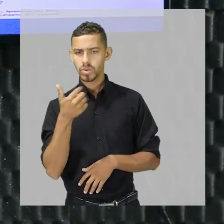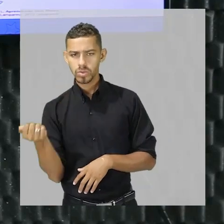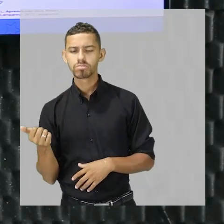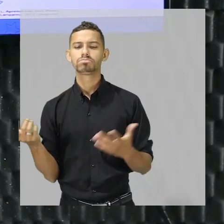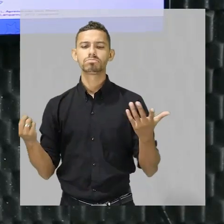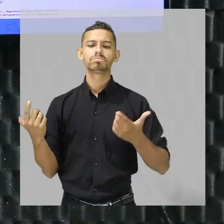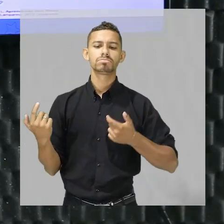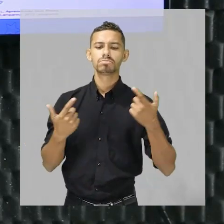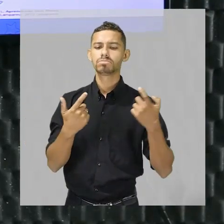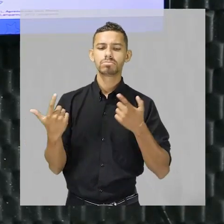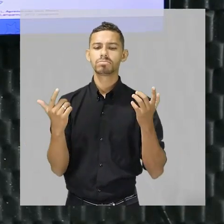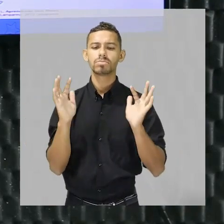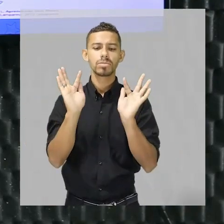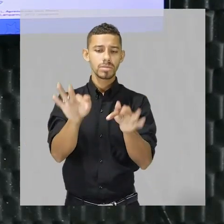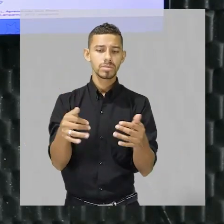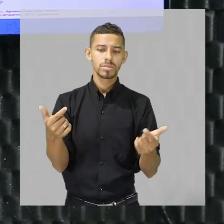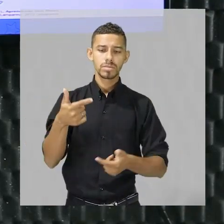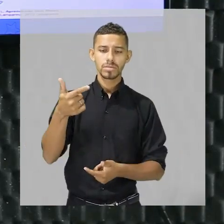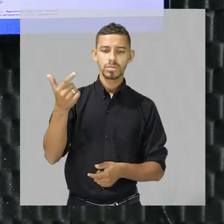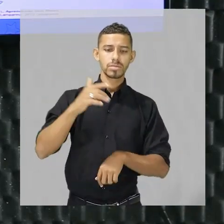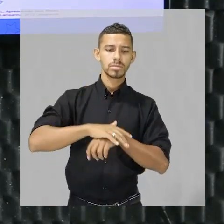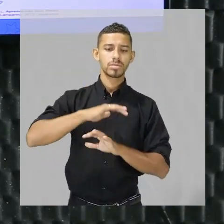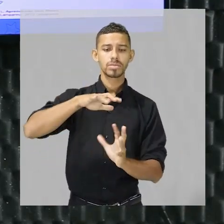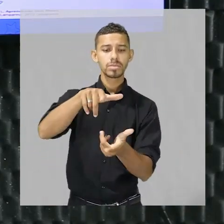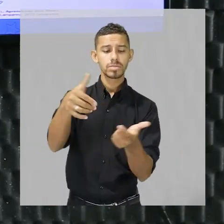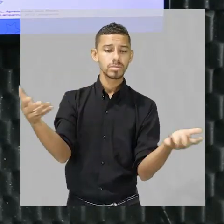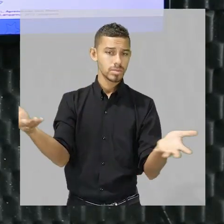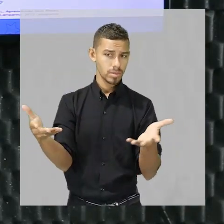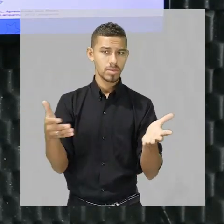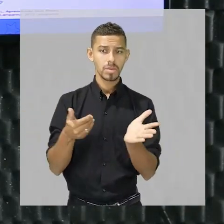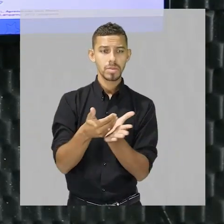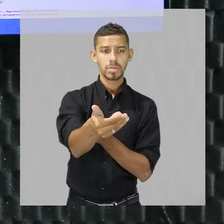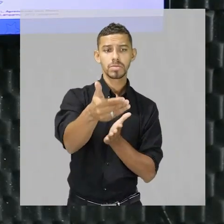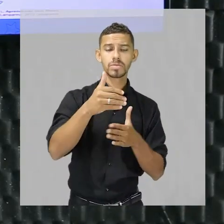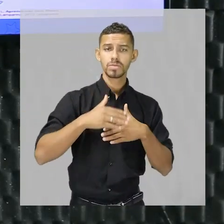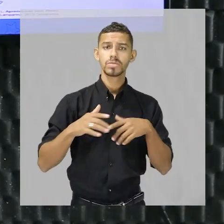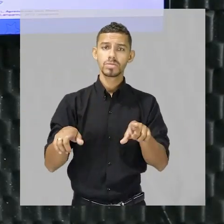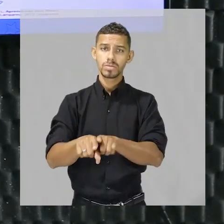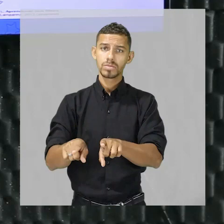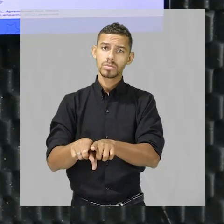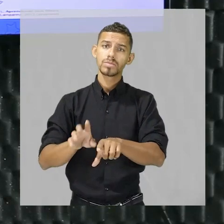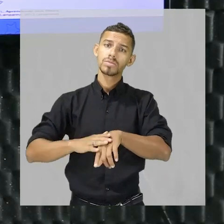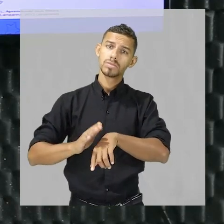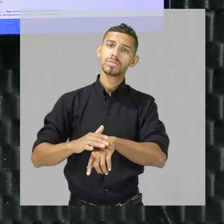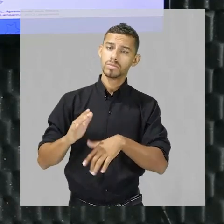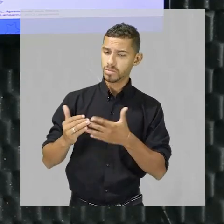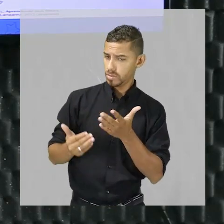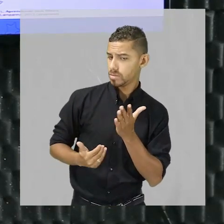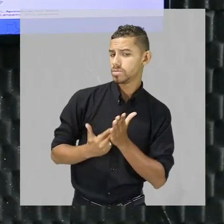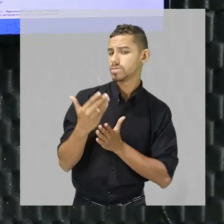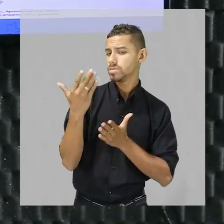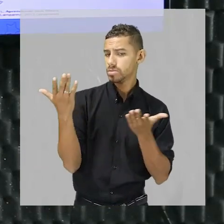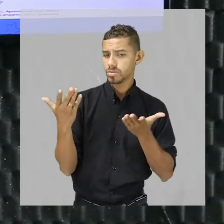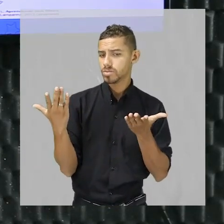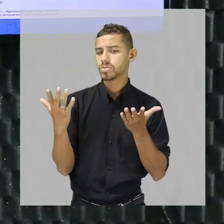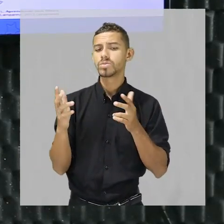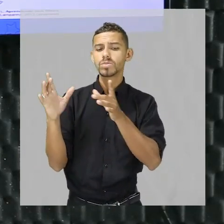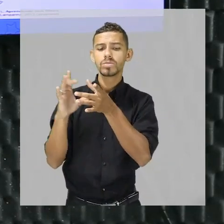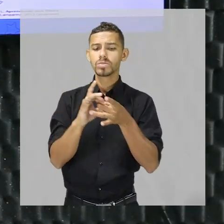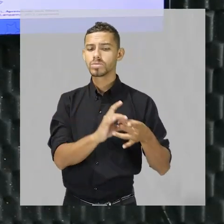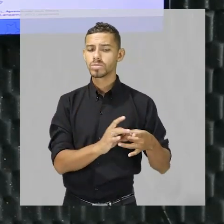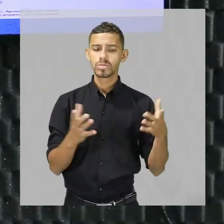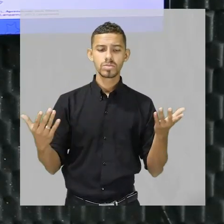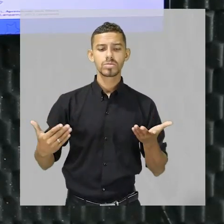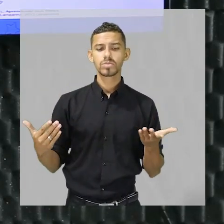né, que teve o fim da Segunda Guerra Mundial e podemos dizer que a partir desse ano também dá início, né, o contexto da